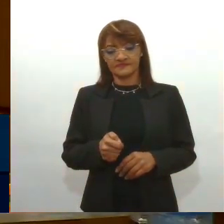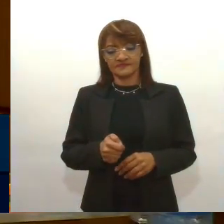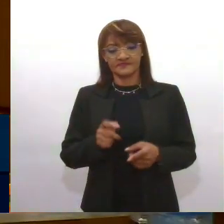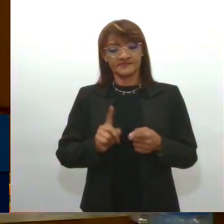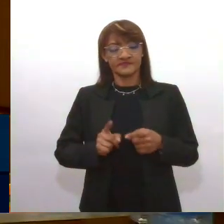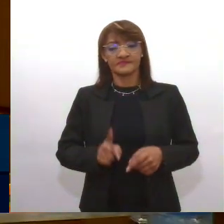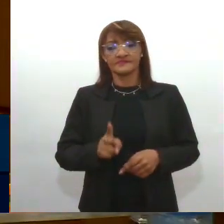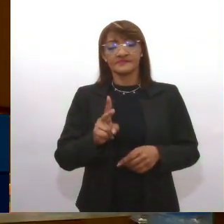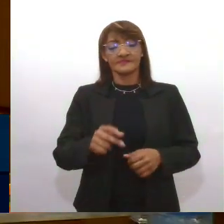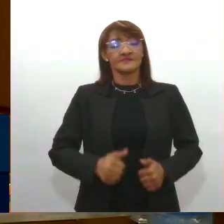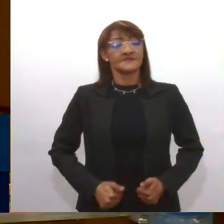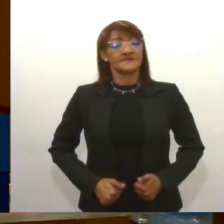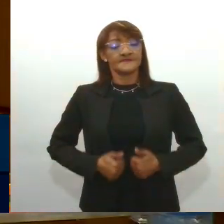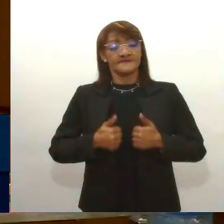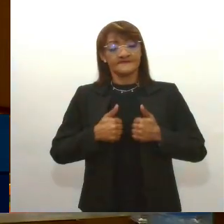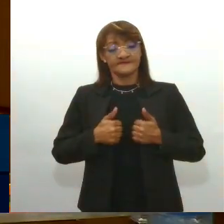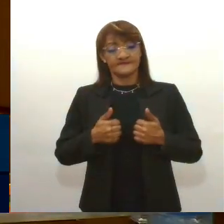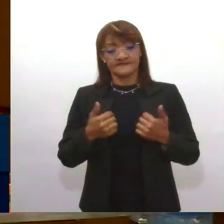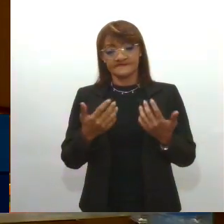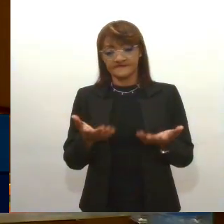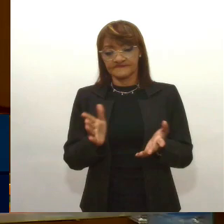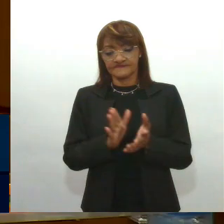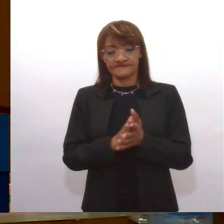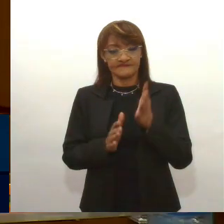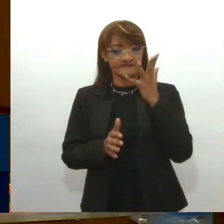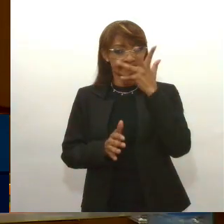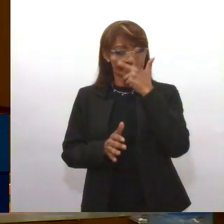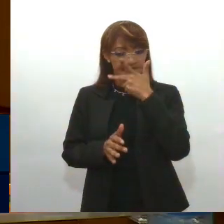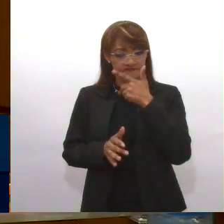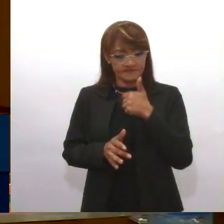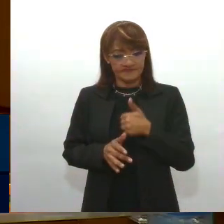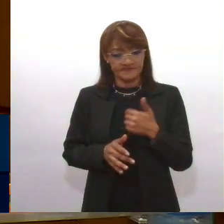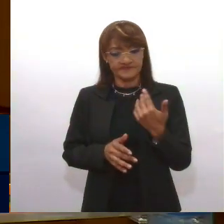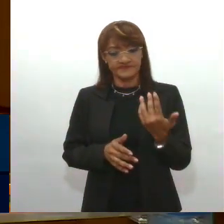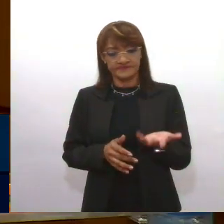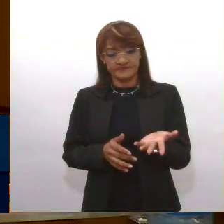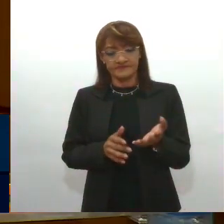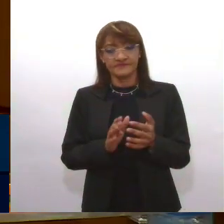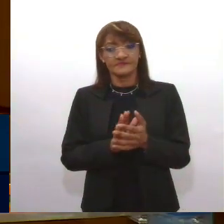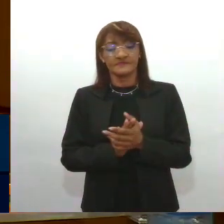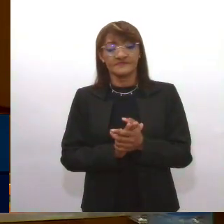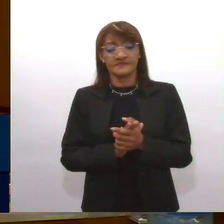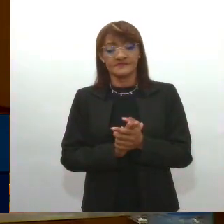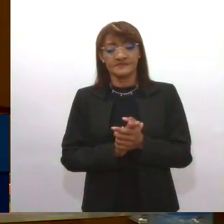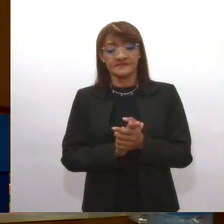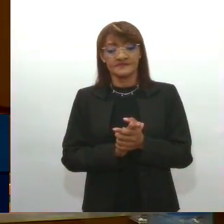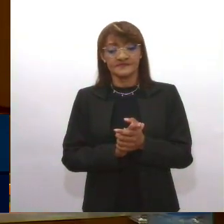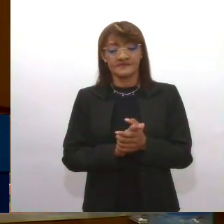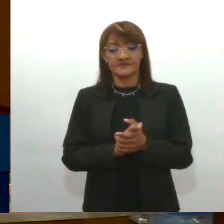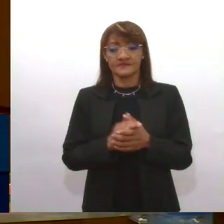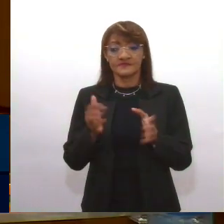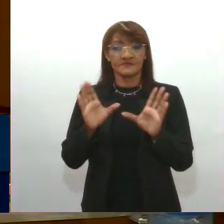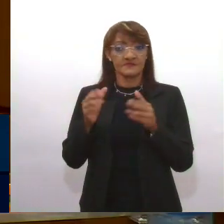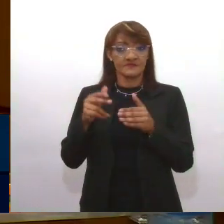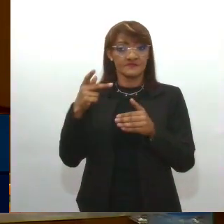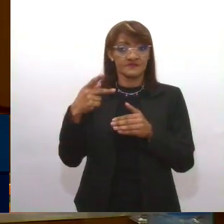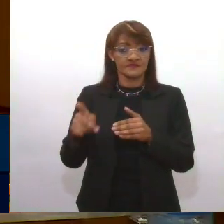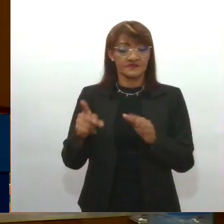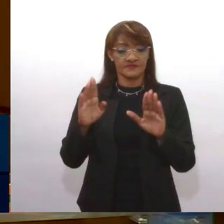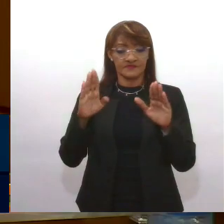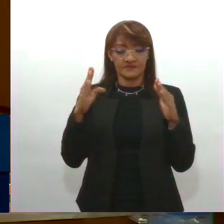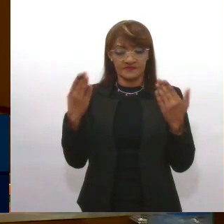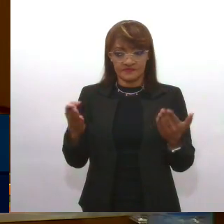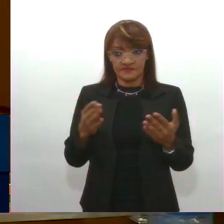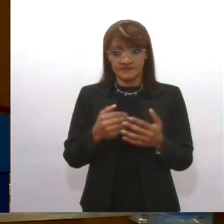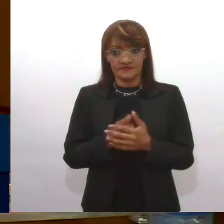foi muito lindo a comemoração lá no seu eh comitê Esse é o resultado do partido de